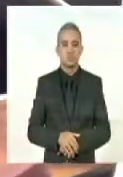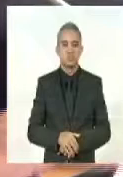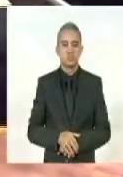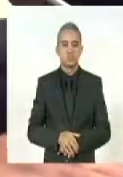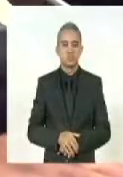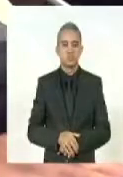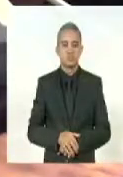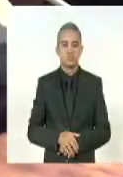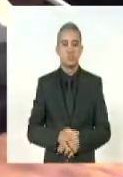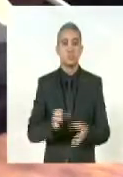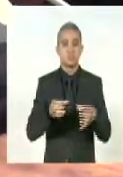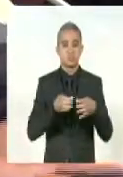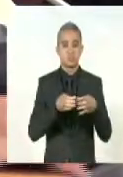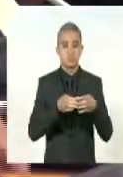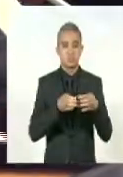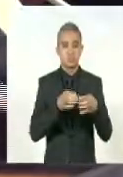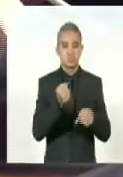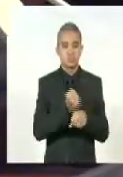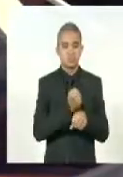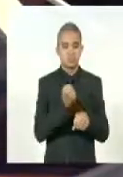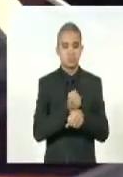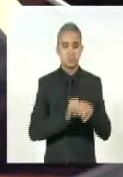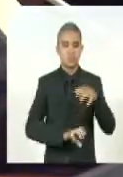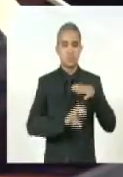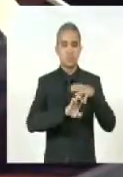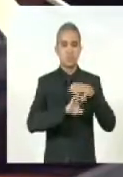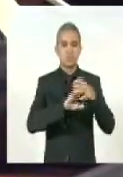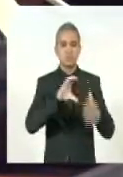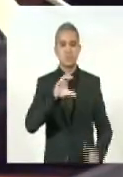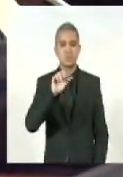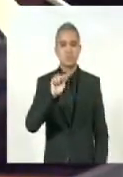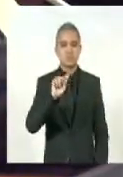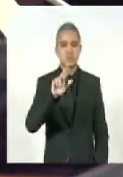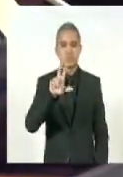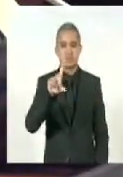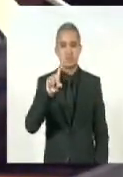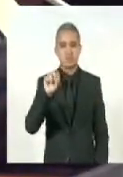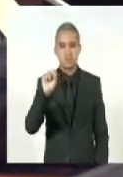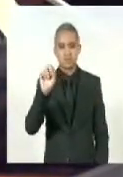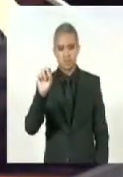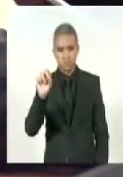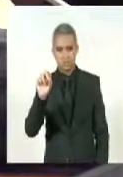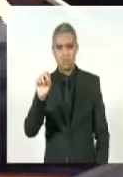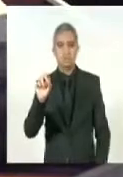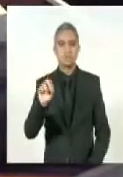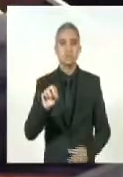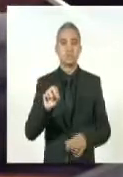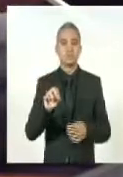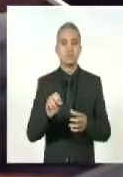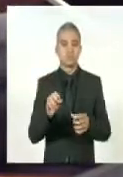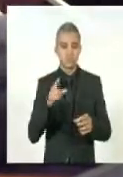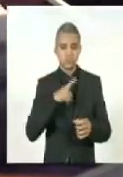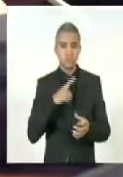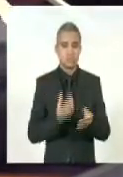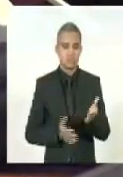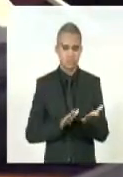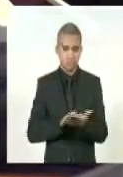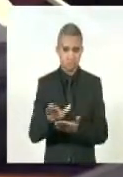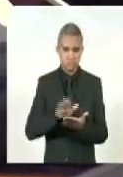a construtora Cardoso, que emite um atestado de capacidade técnica firmado pela BR Construções, Comércio e Serviço